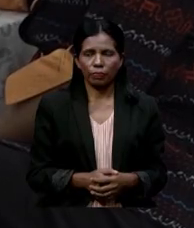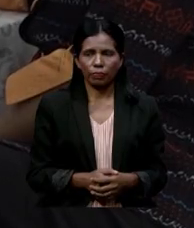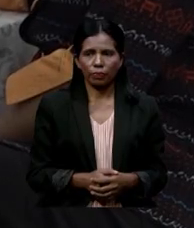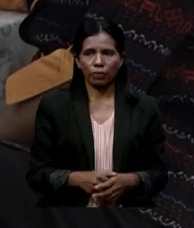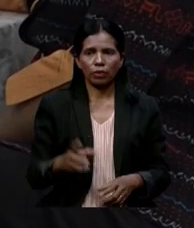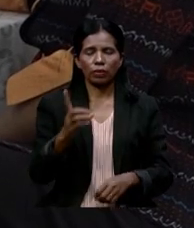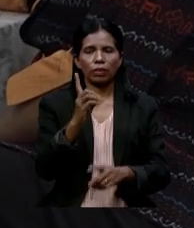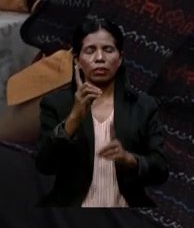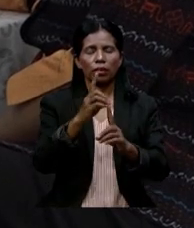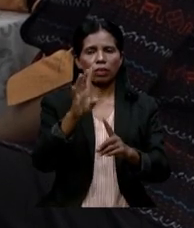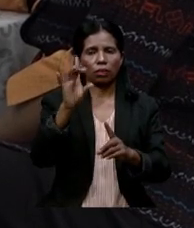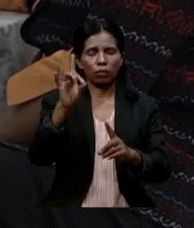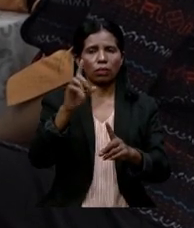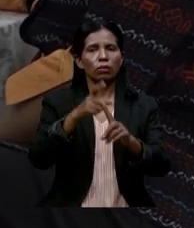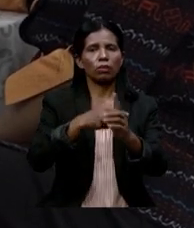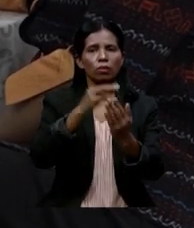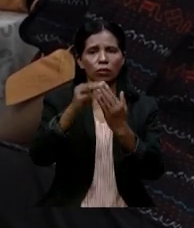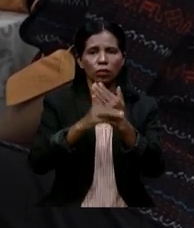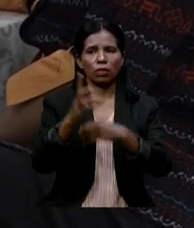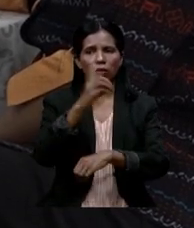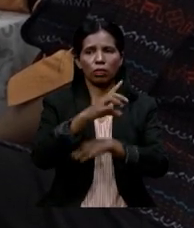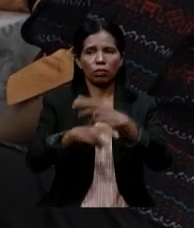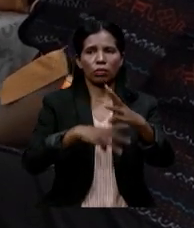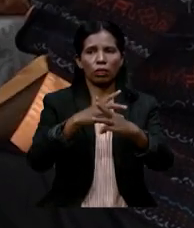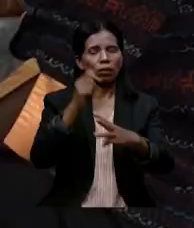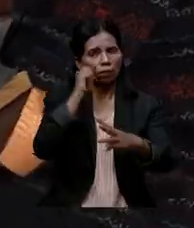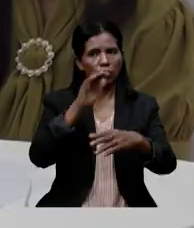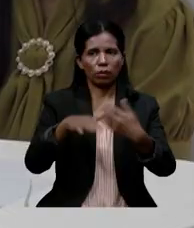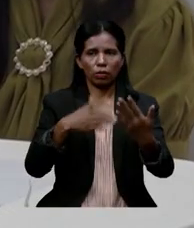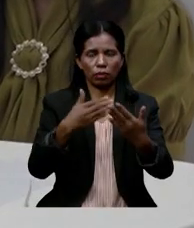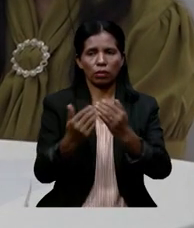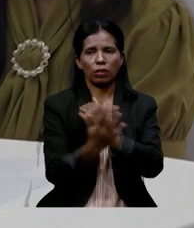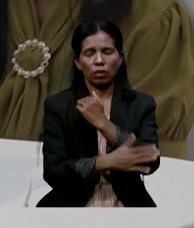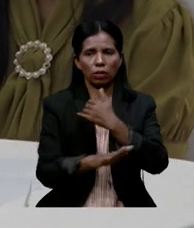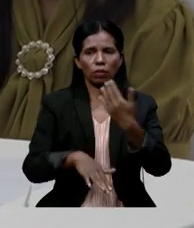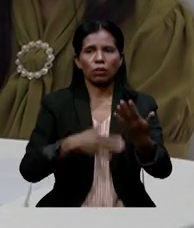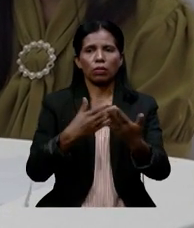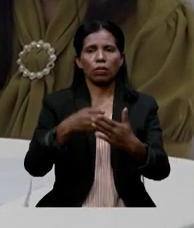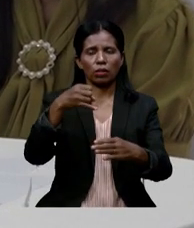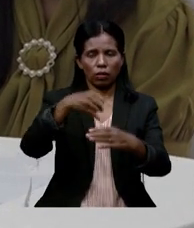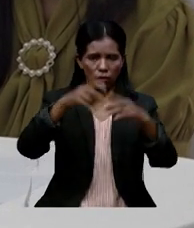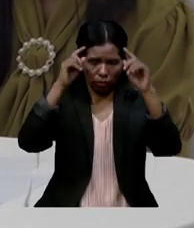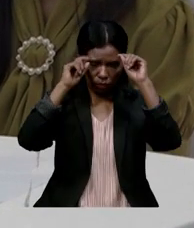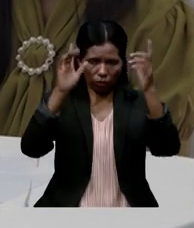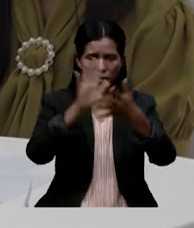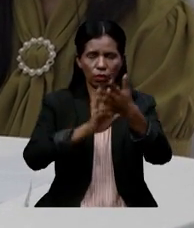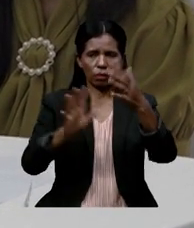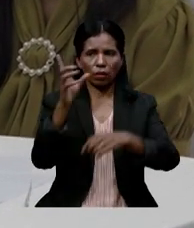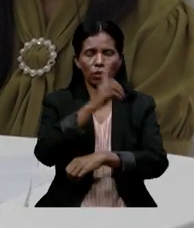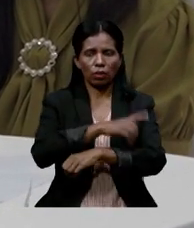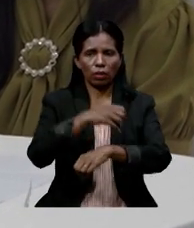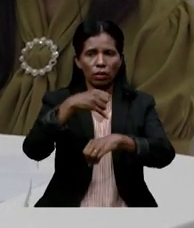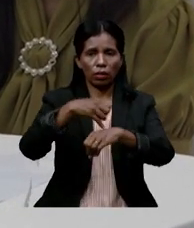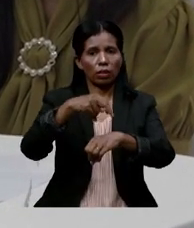Lorong walu fulang marsu nudar lorong mundial bafeto hotu-hotu yang nebe nasaun hotu inklui Timor-Leste celebra lorong